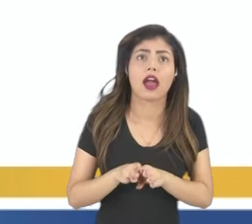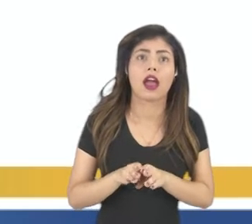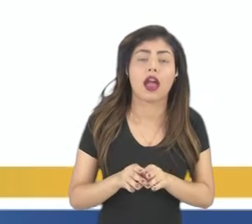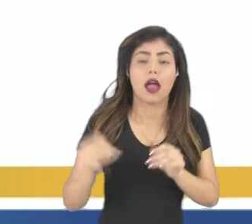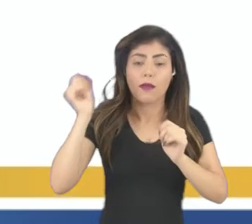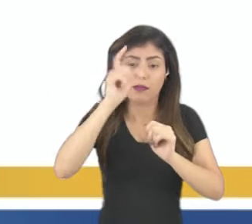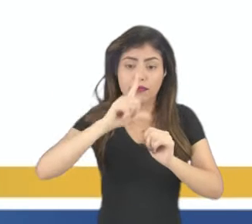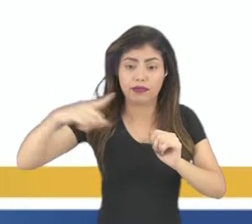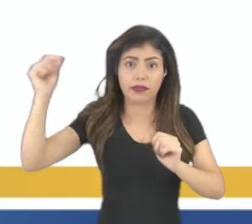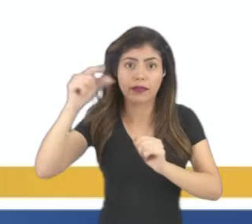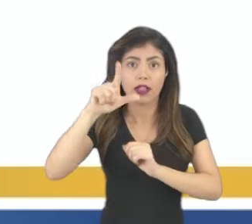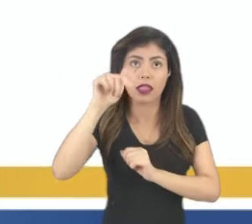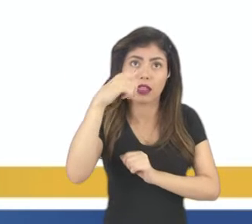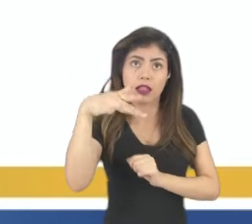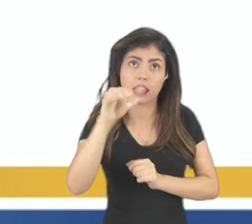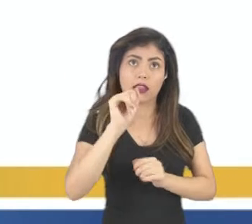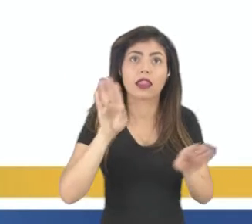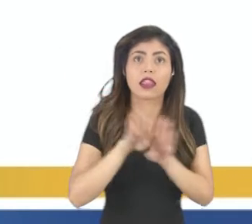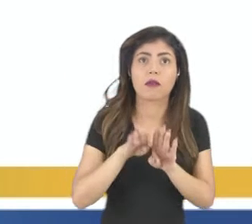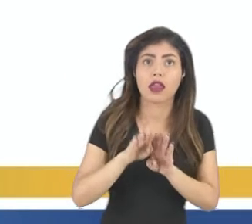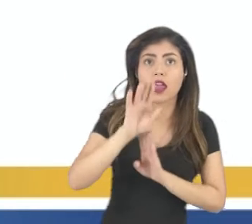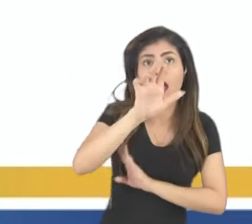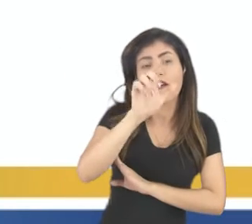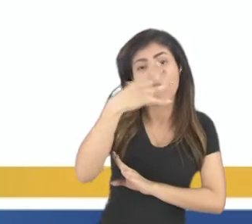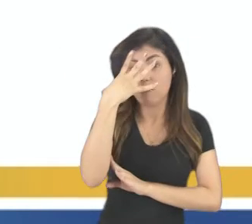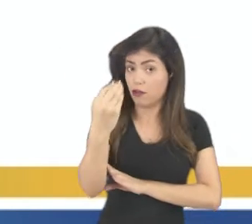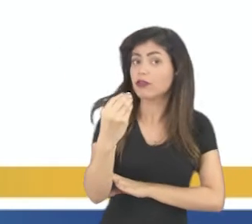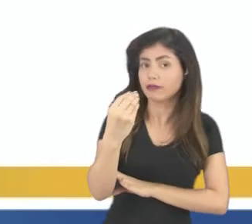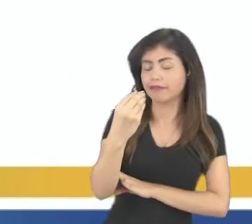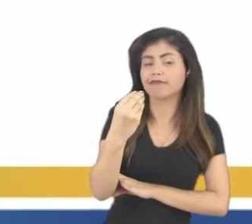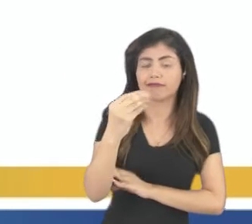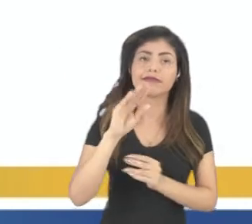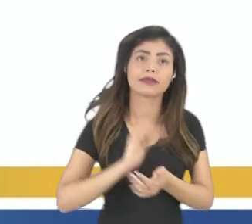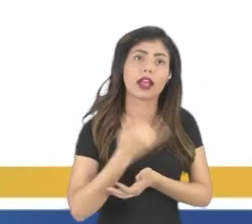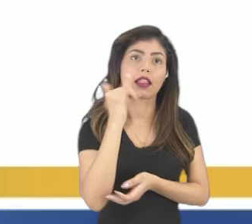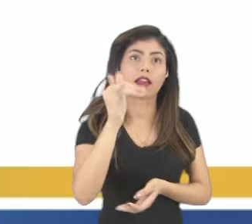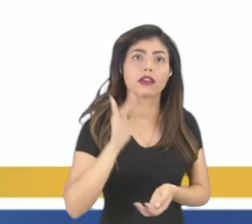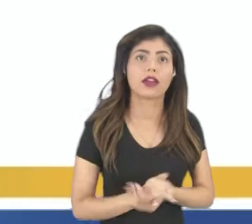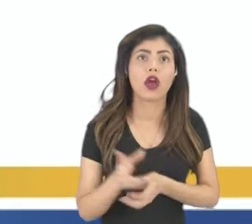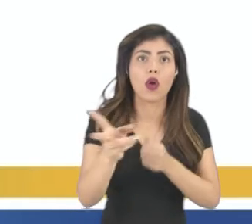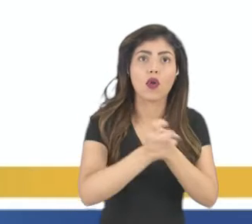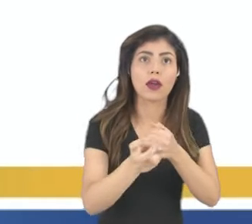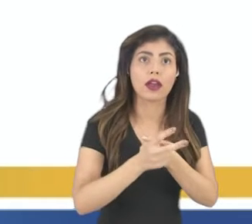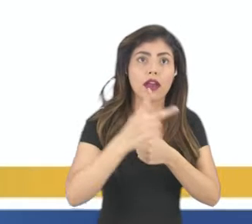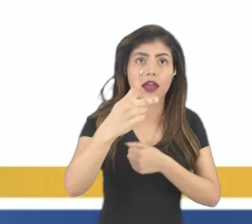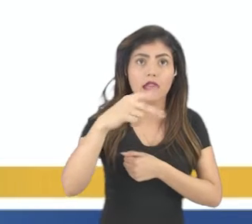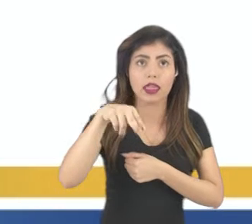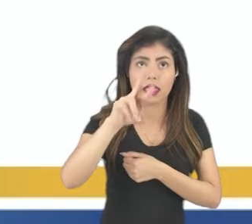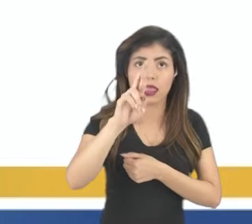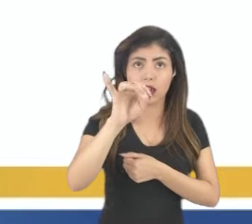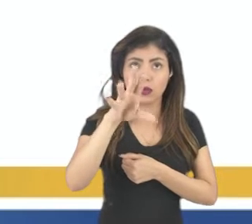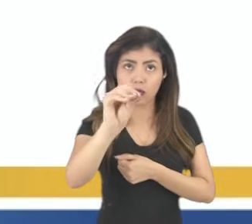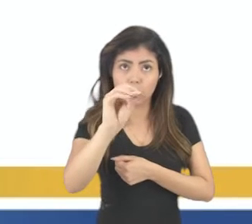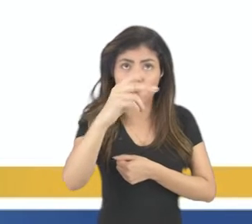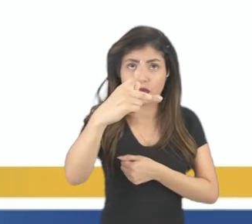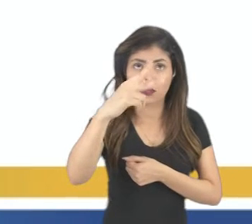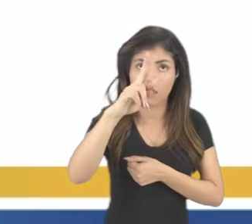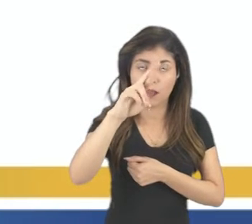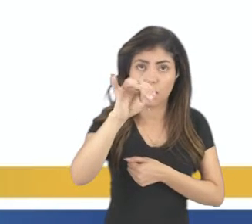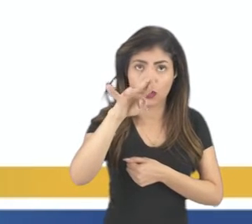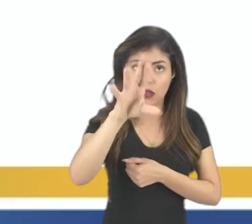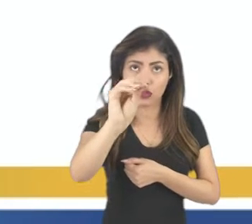funcionamento de laser e efeito fotoelétrico que vamos estudar na próxima aula na atração entre nêutrons prótons e no núcleo